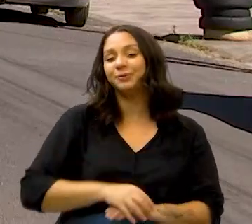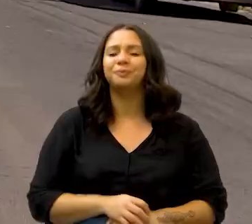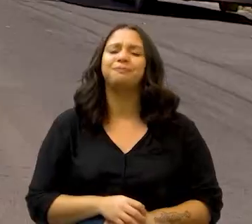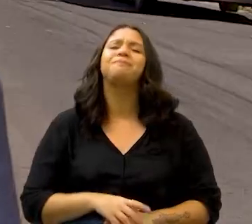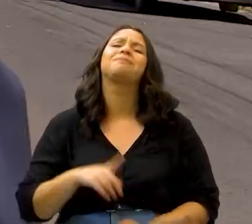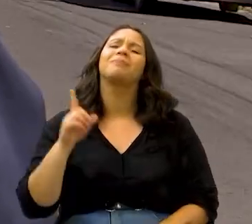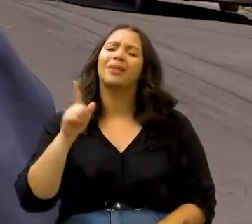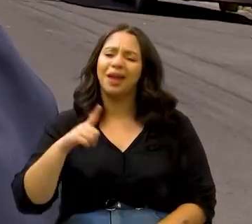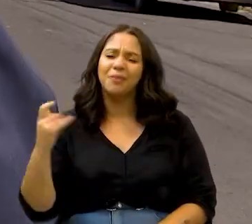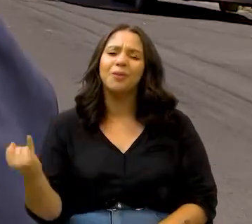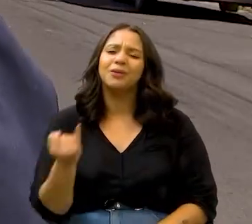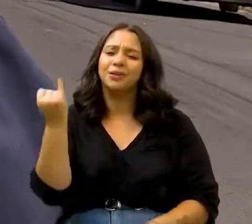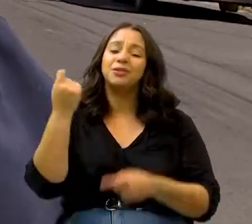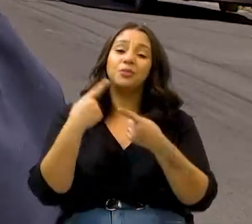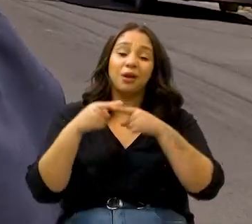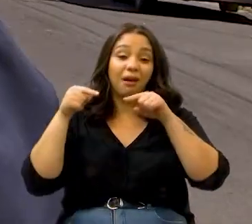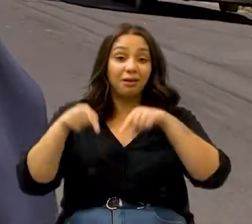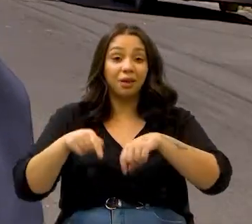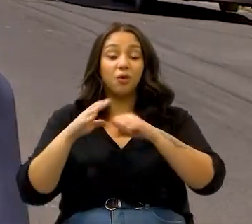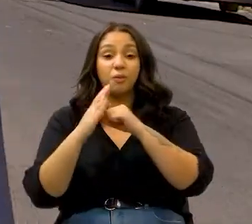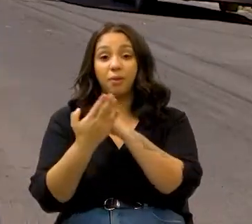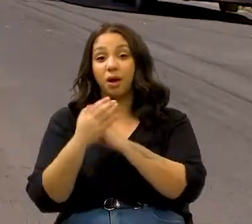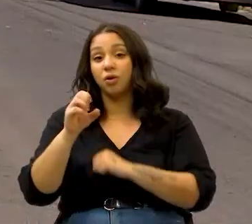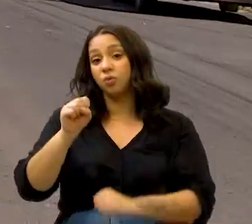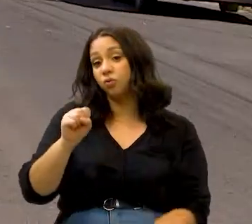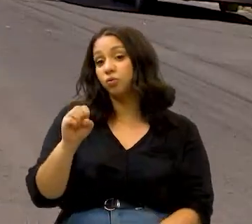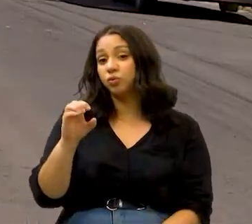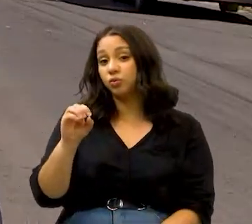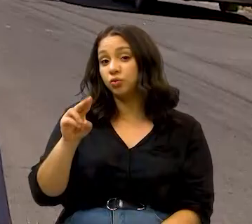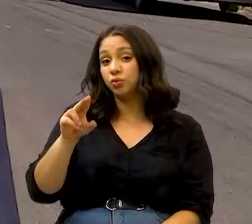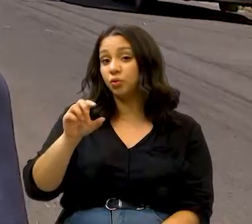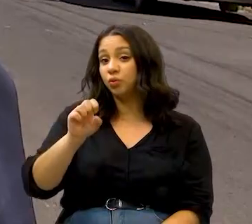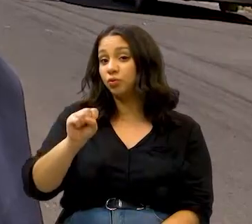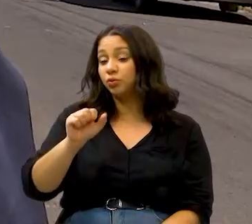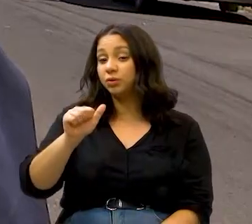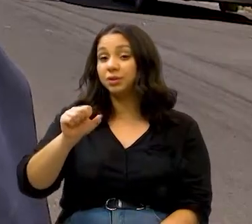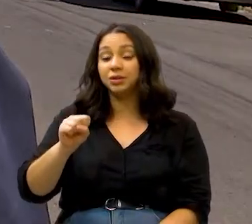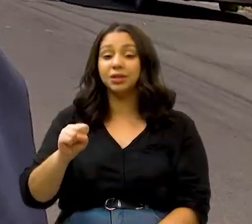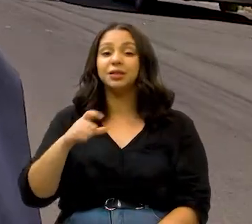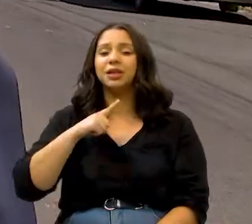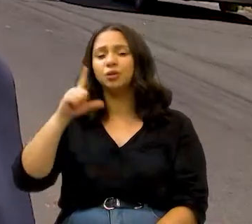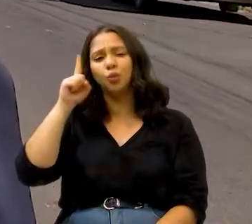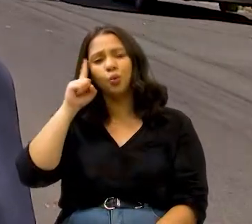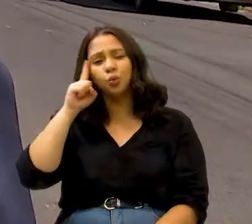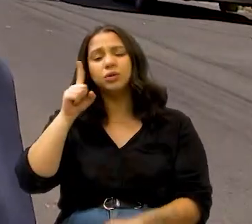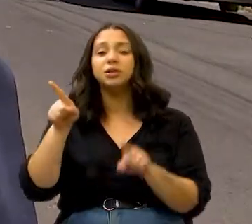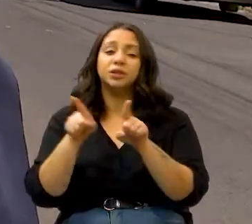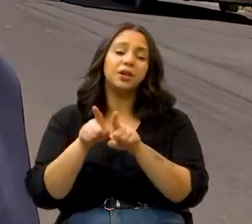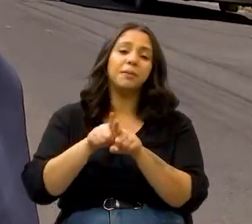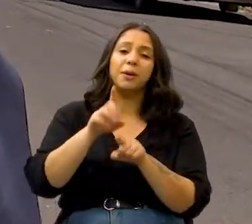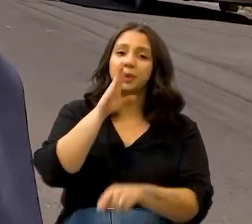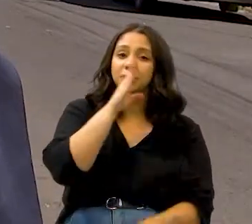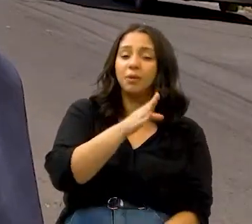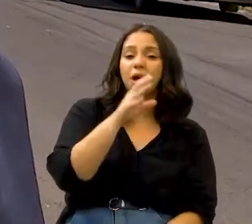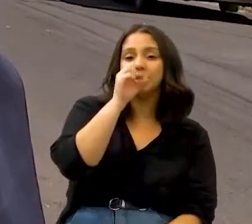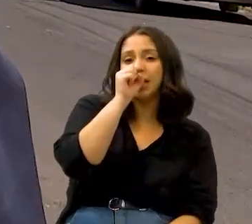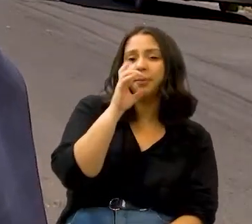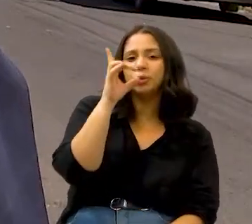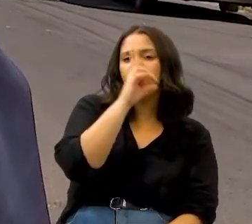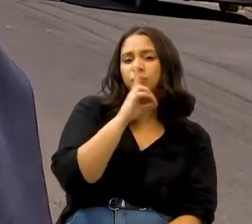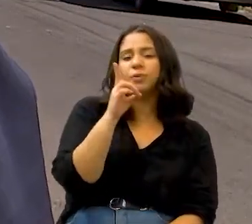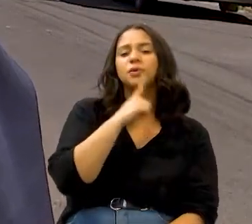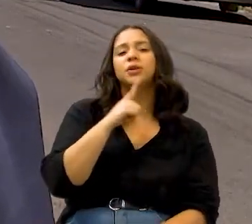de semana era fundamental porque em Sousas né Nós temos diariamente mais ainda nos finais de semana as pessoas que